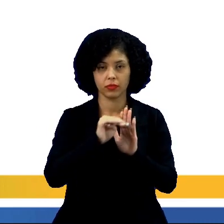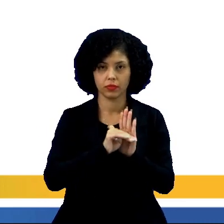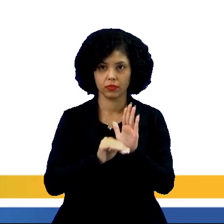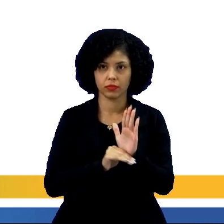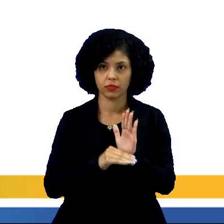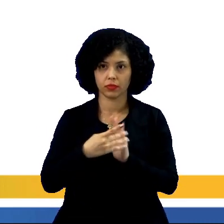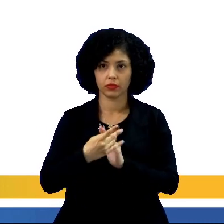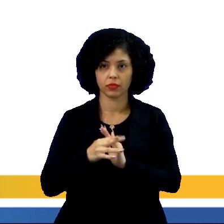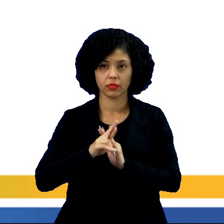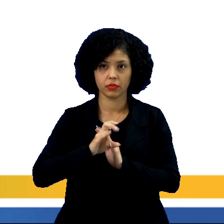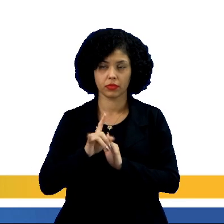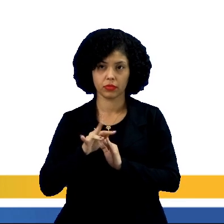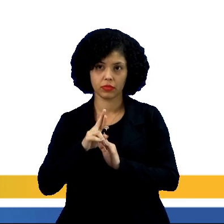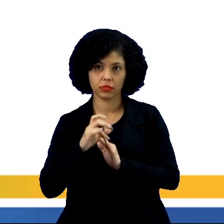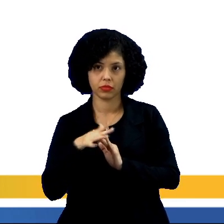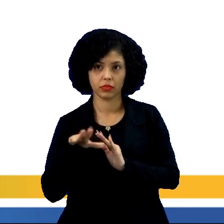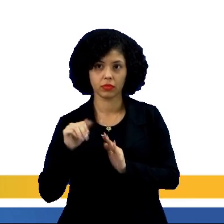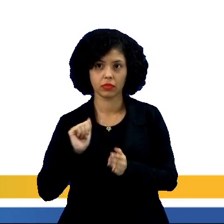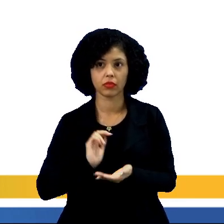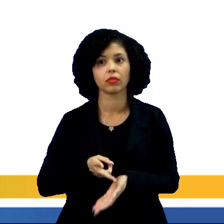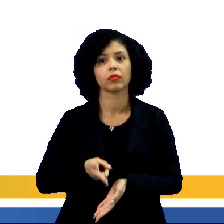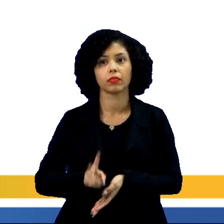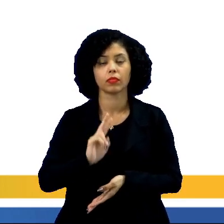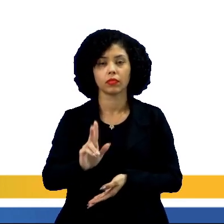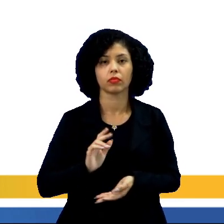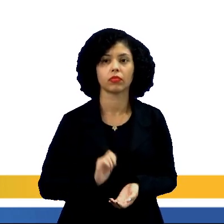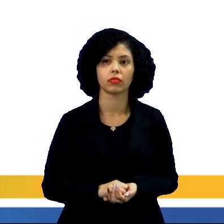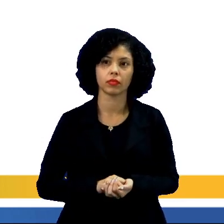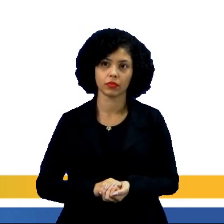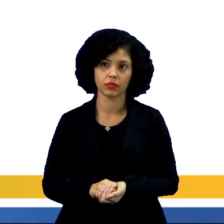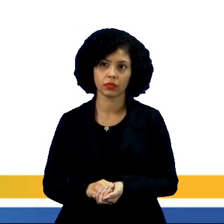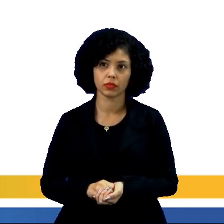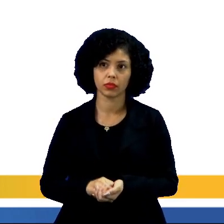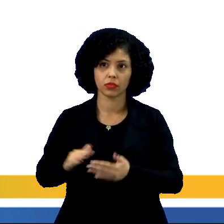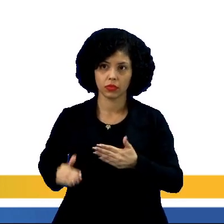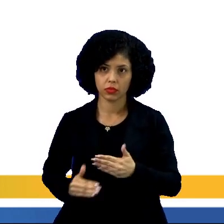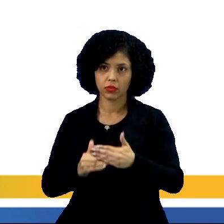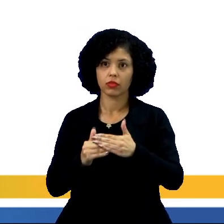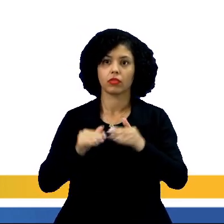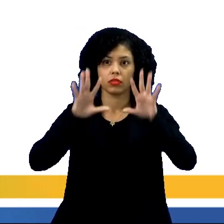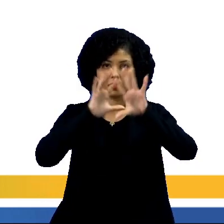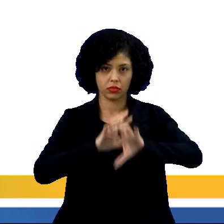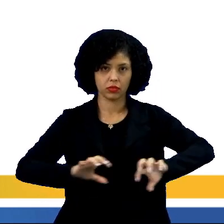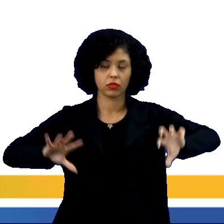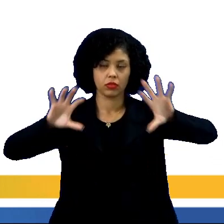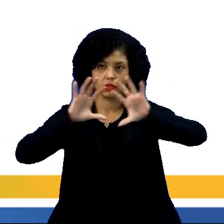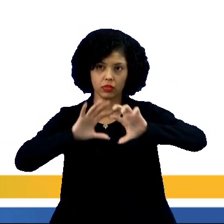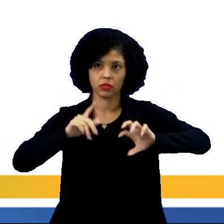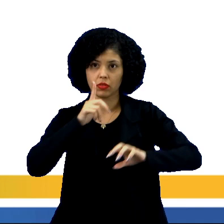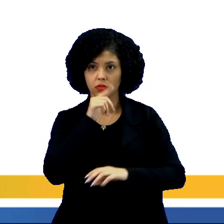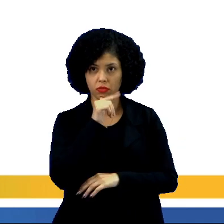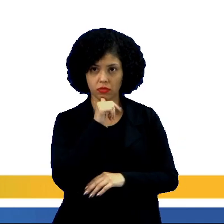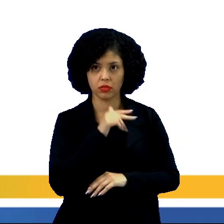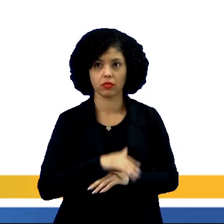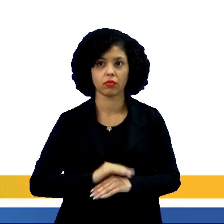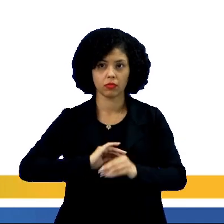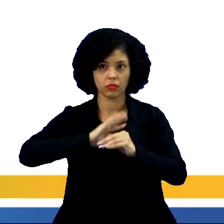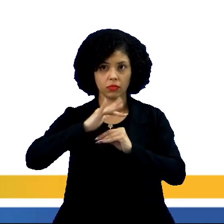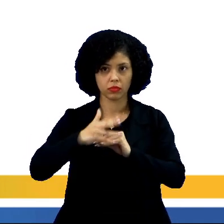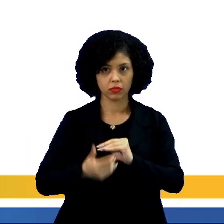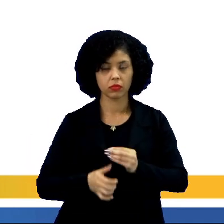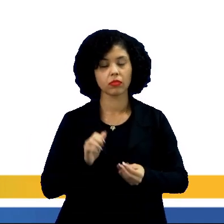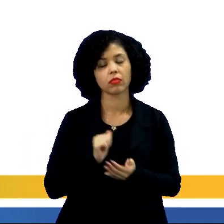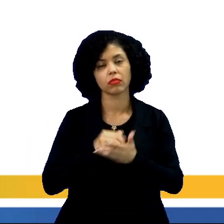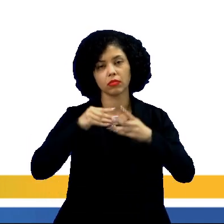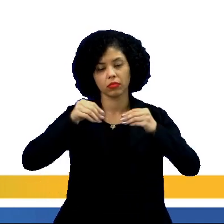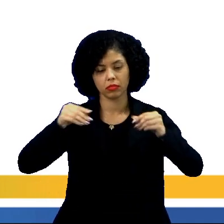etapas. Temos aí a precipitação, que consiste no impulso da gravidade feito na água da